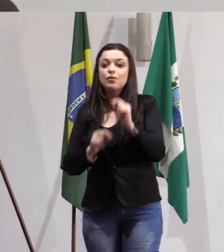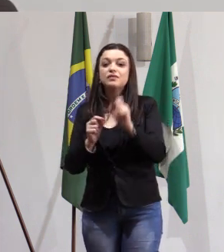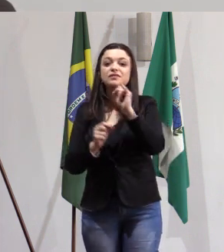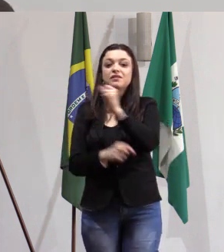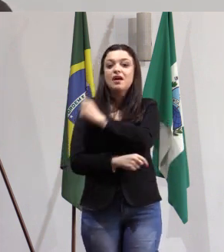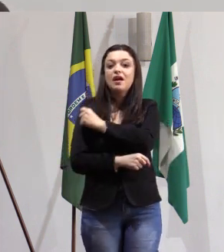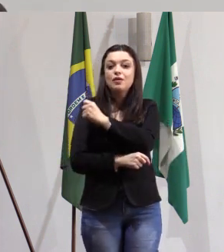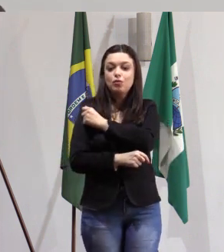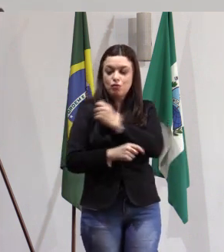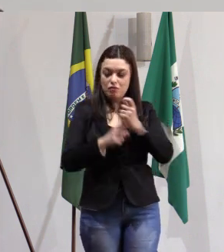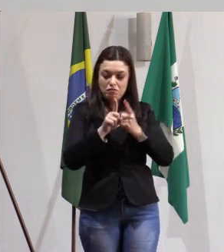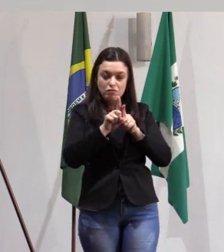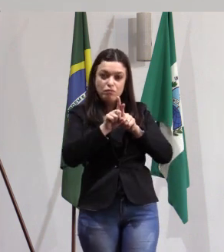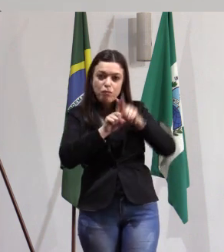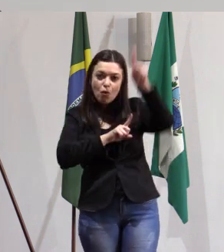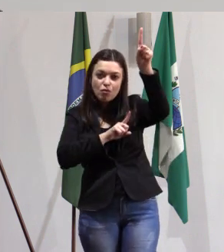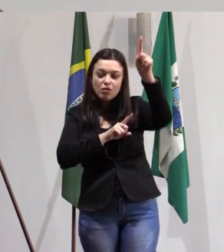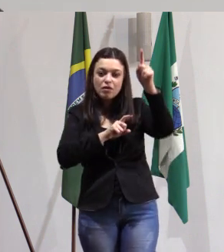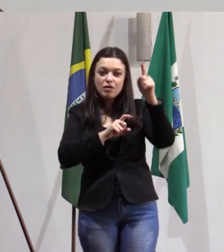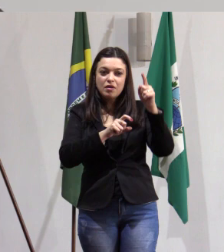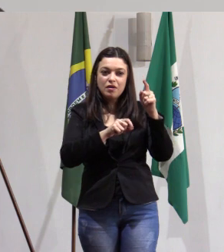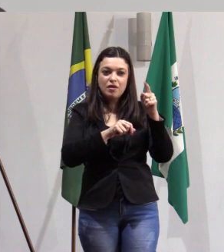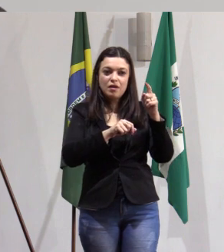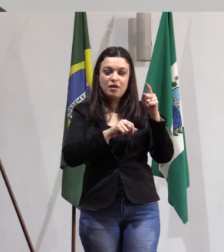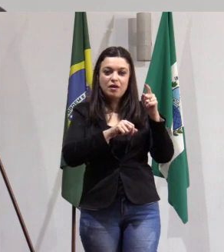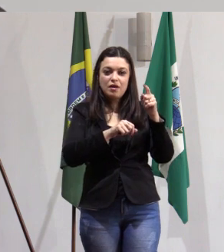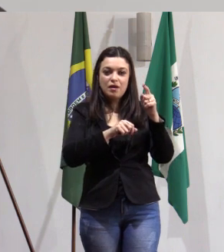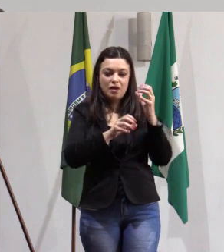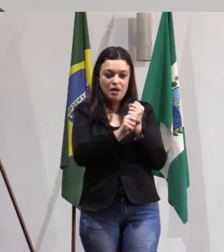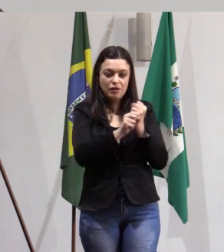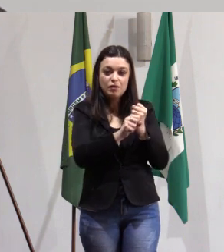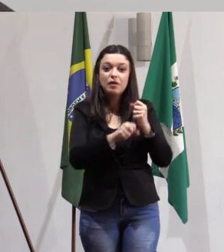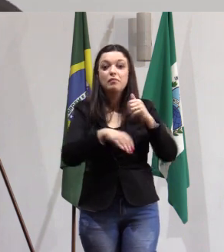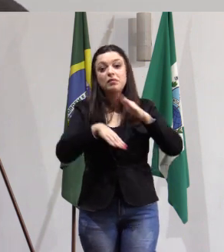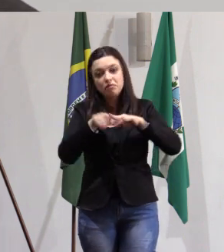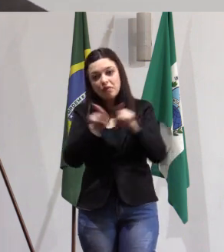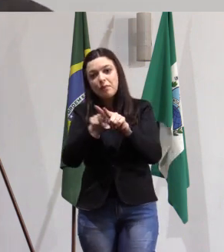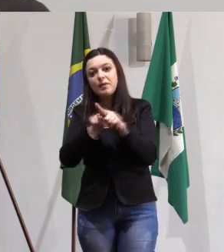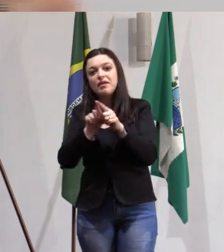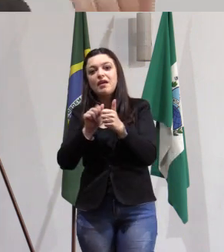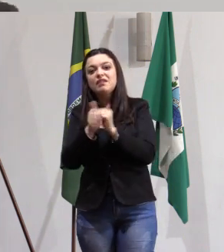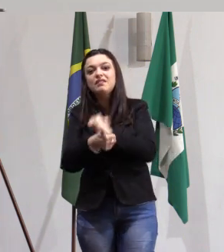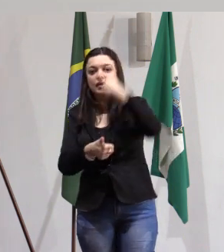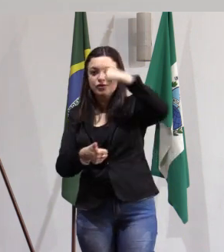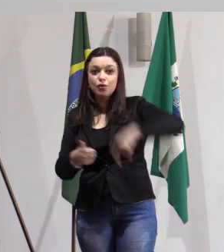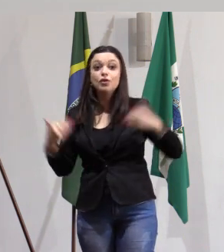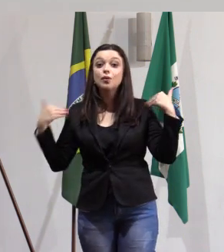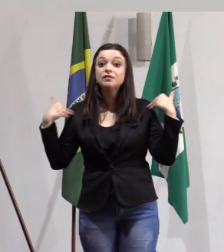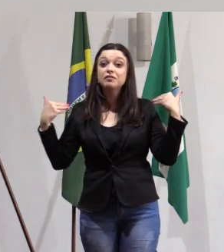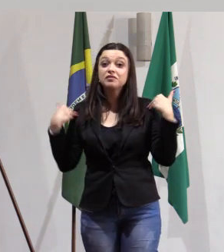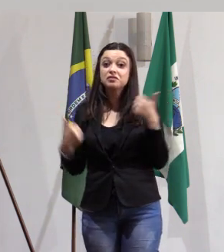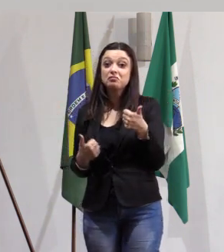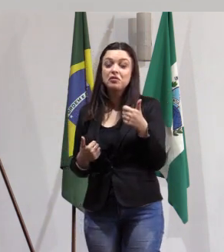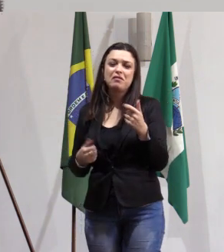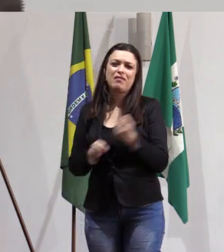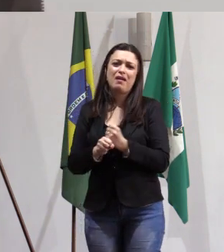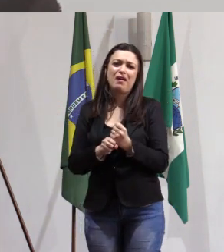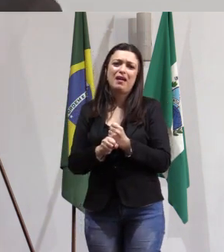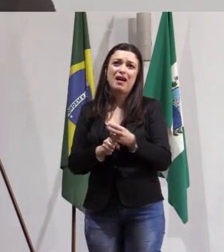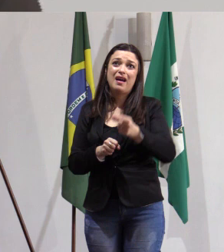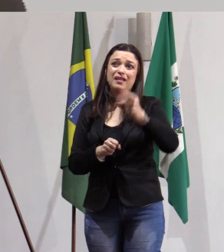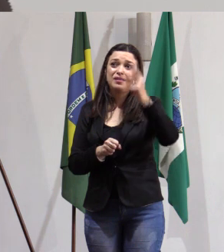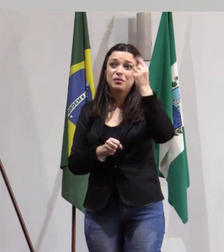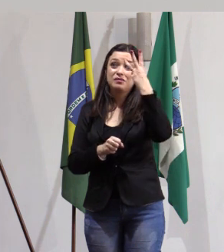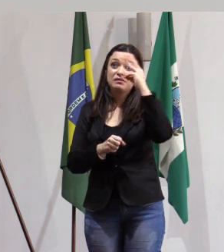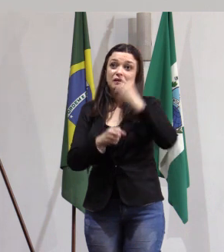desempenho acadêmico e atlético. Desempenho atlético. O pessoal da educação física falou, não se usa isso já há 30 anos